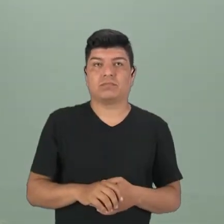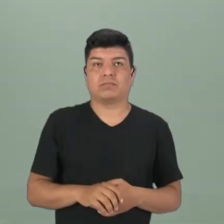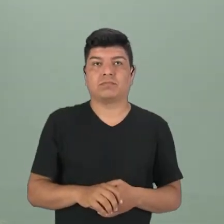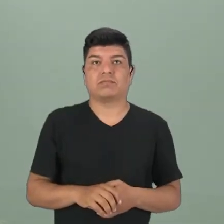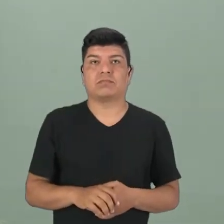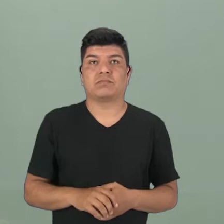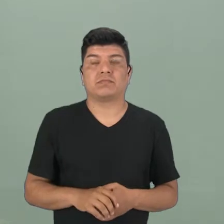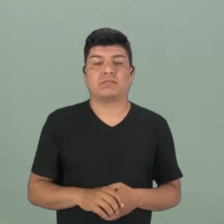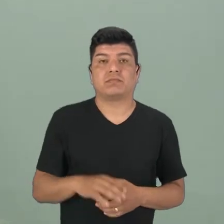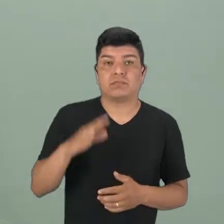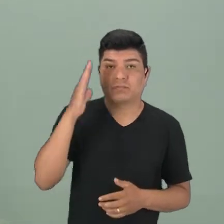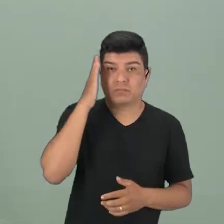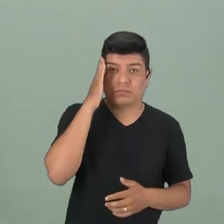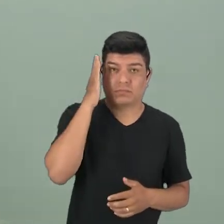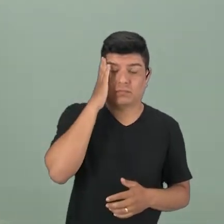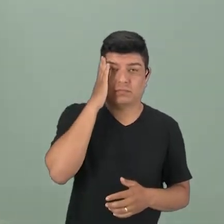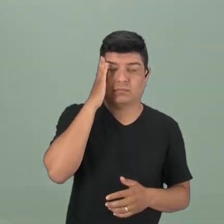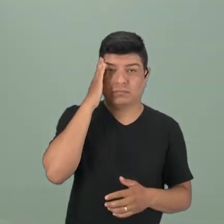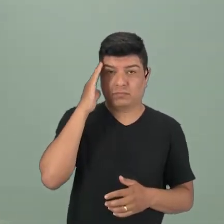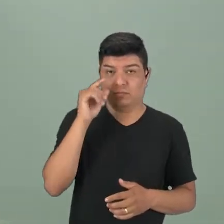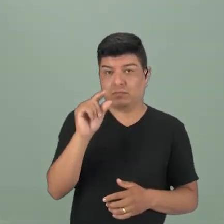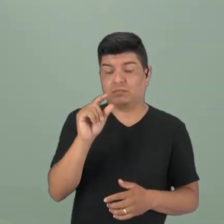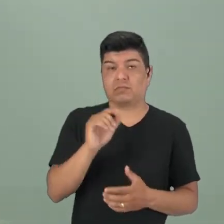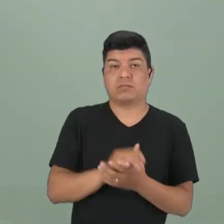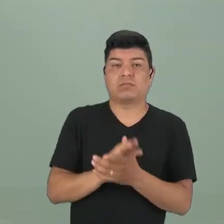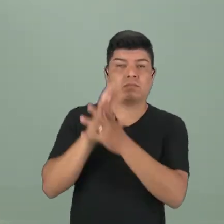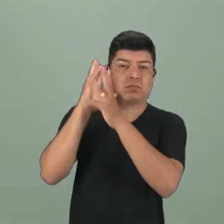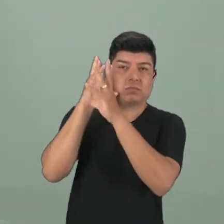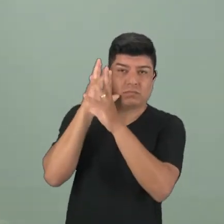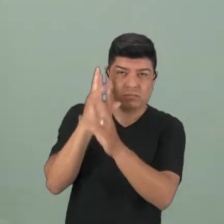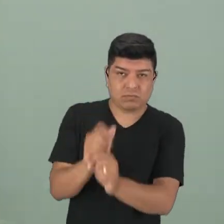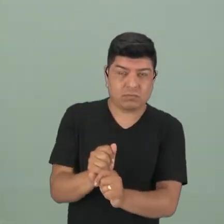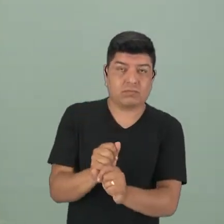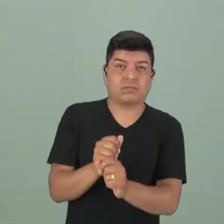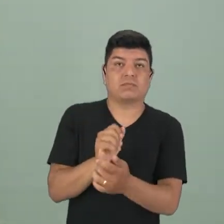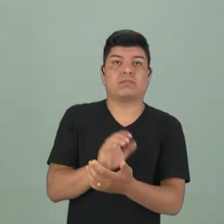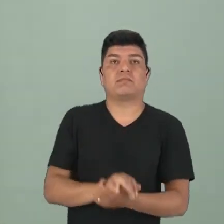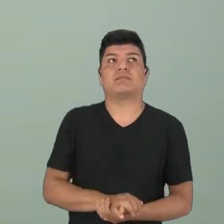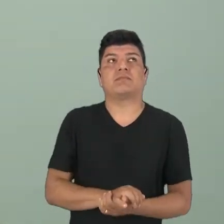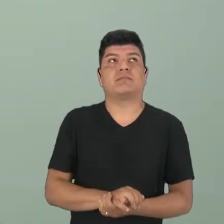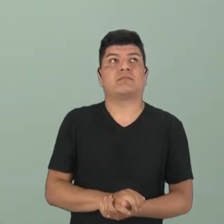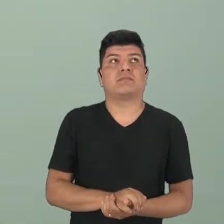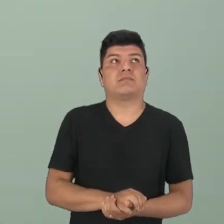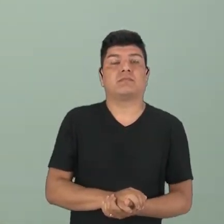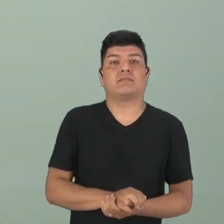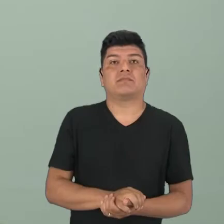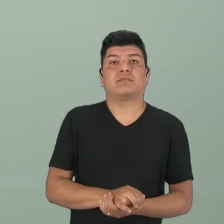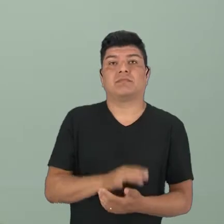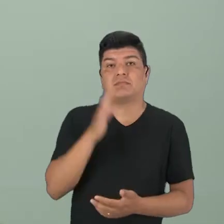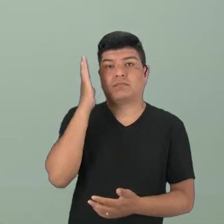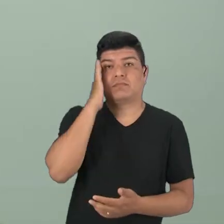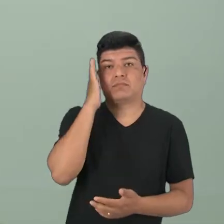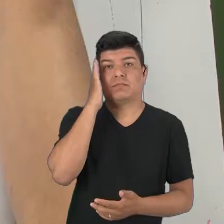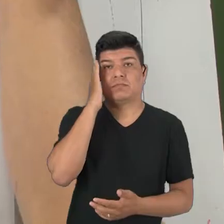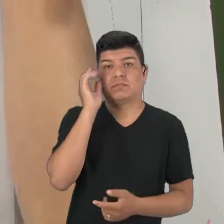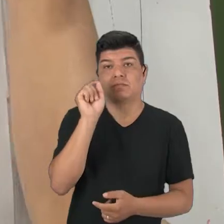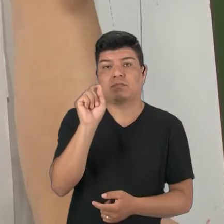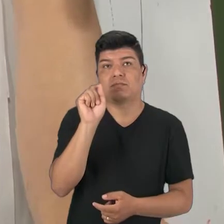comprimento. Para a gente poder entender isso, vamos relembrar, vamos entender o que é